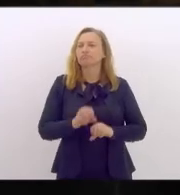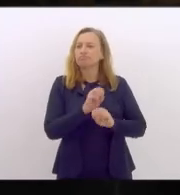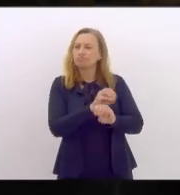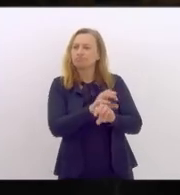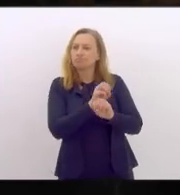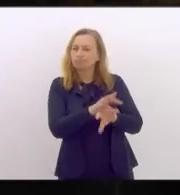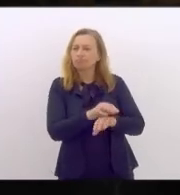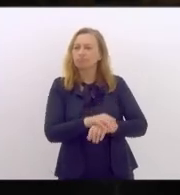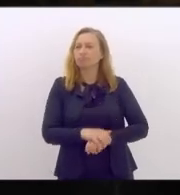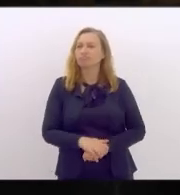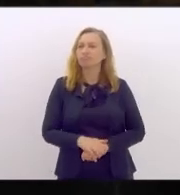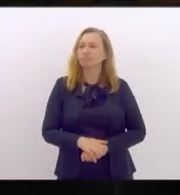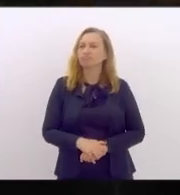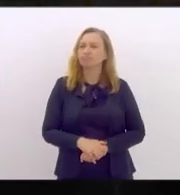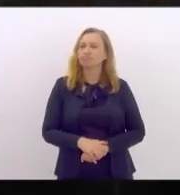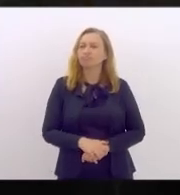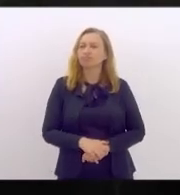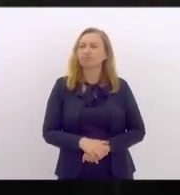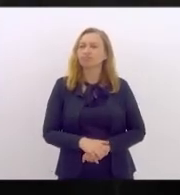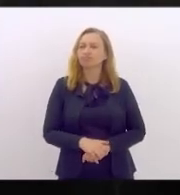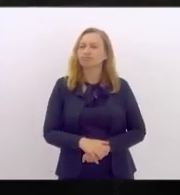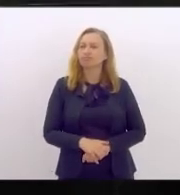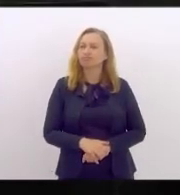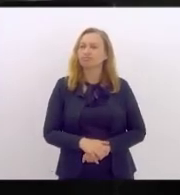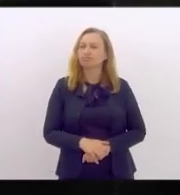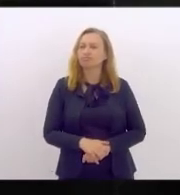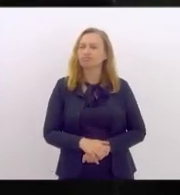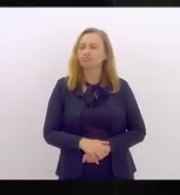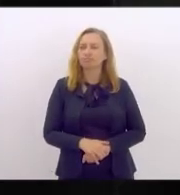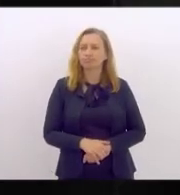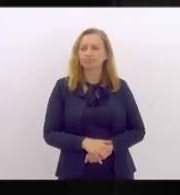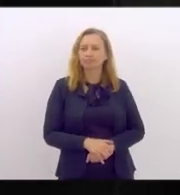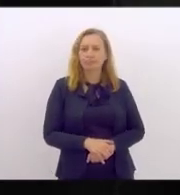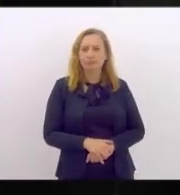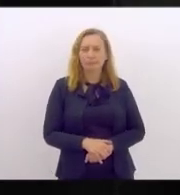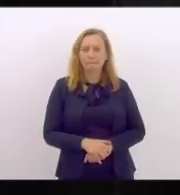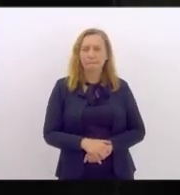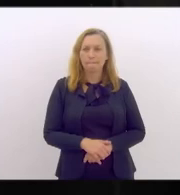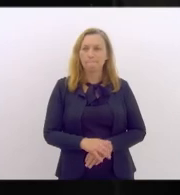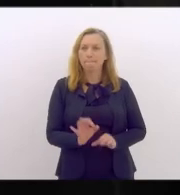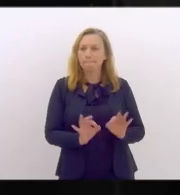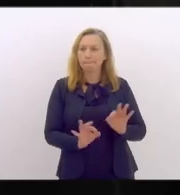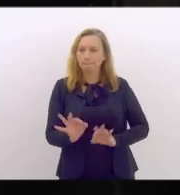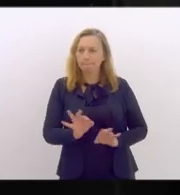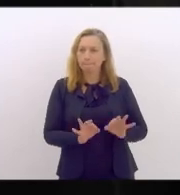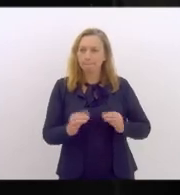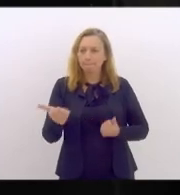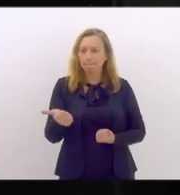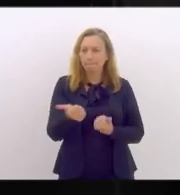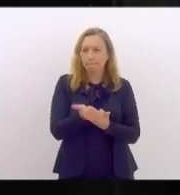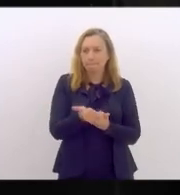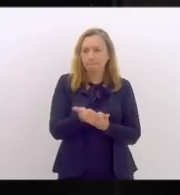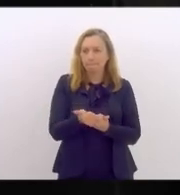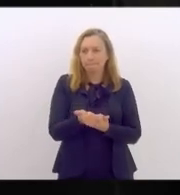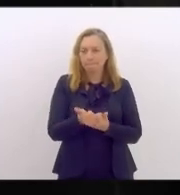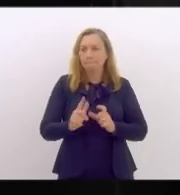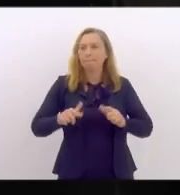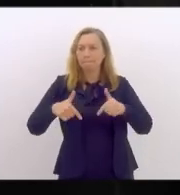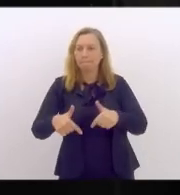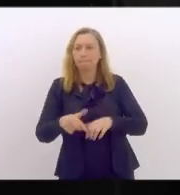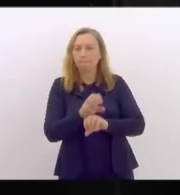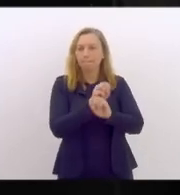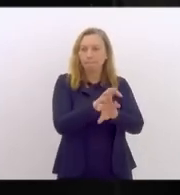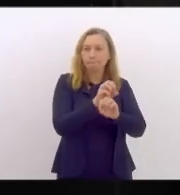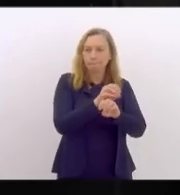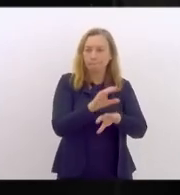educação é uma realização de organizações parceiras com uma ação educativa campanha